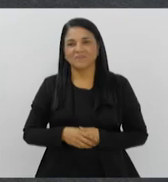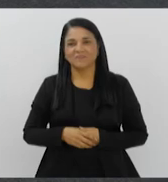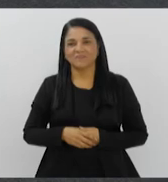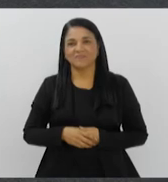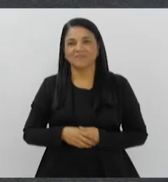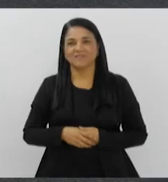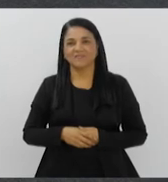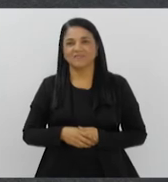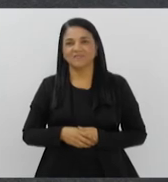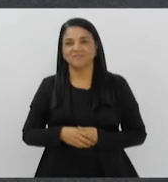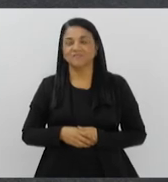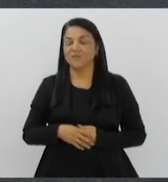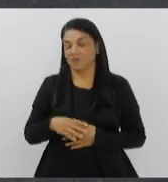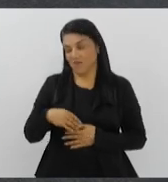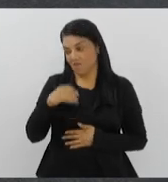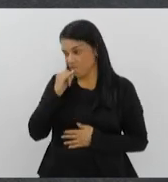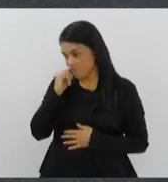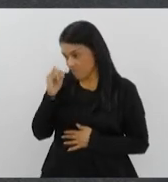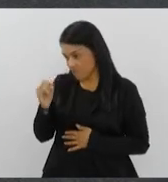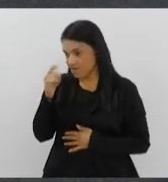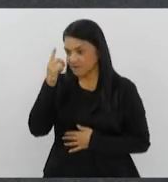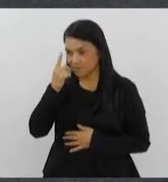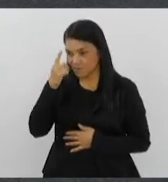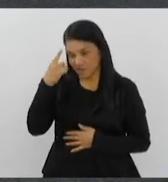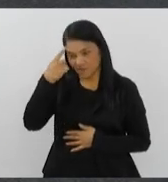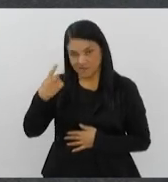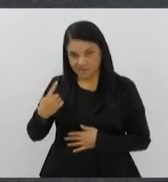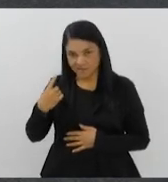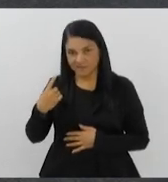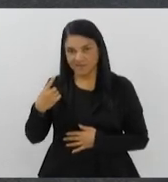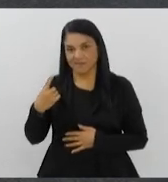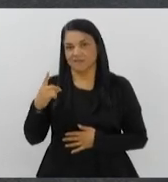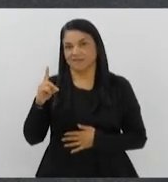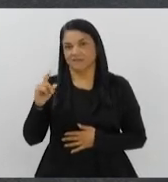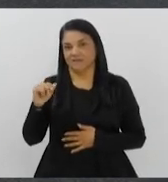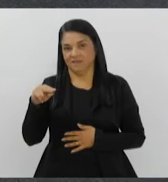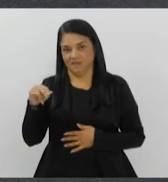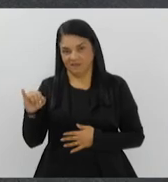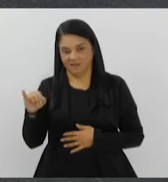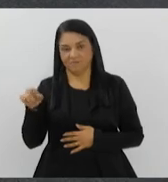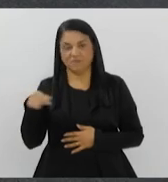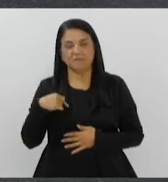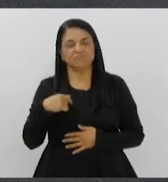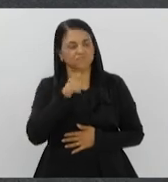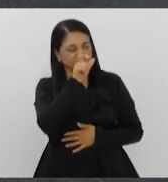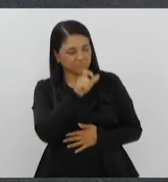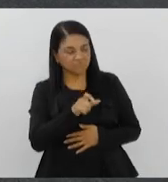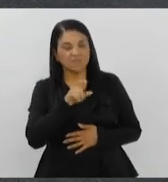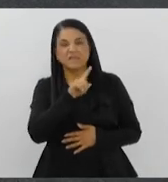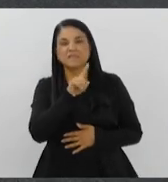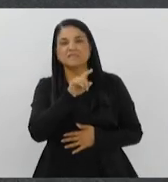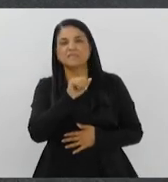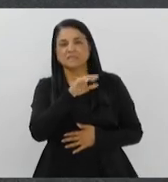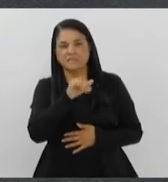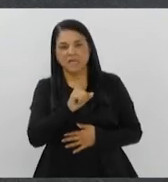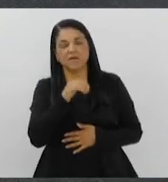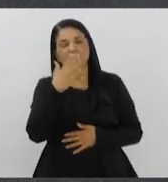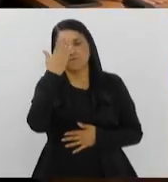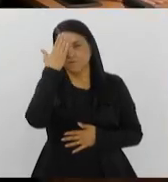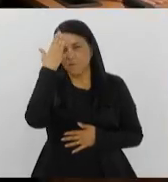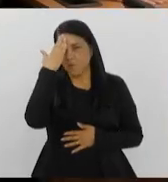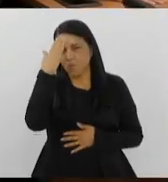queria dizer, deputada Dani, que Vossa Excelência acertou mesmo, porque não é só ele que já é famoso, já é reconhecido, mas Vossa